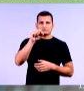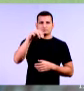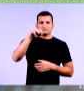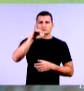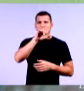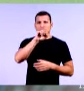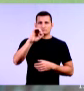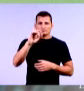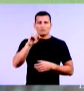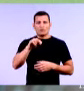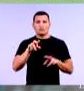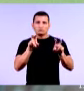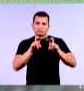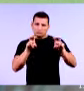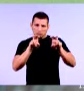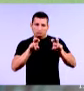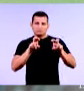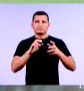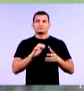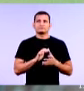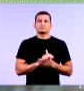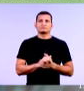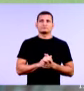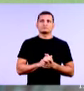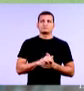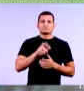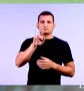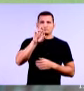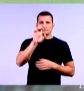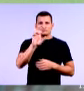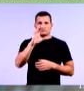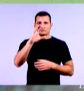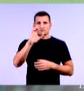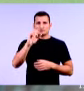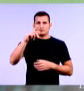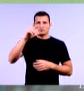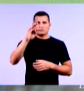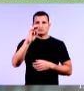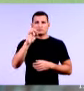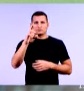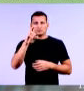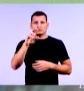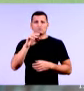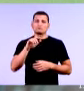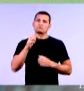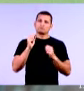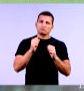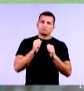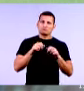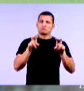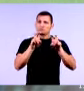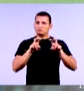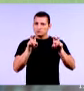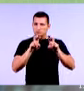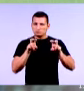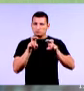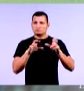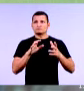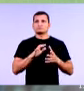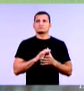ou um dispositivo que envia dados. O receptor, computador ou dispositivo que recebe os